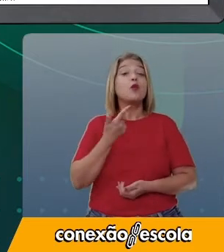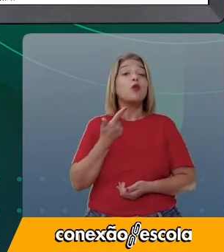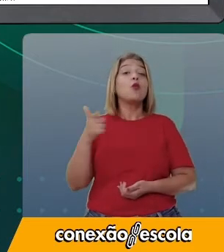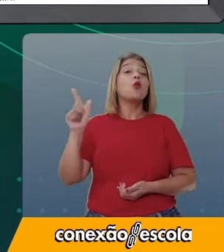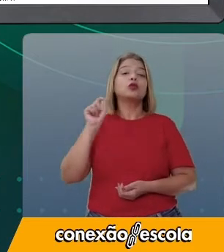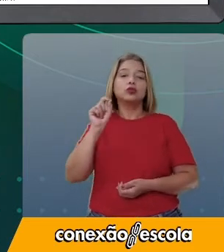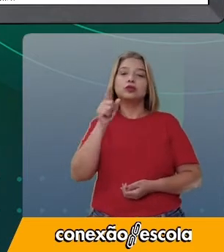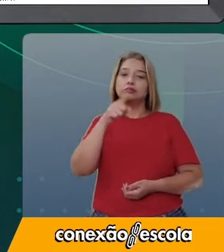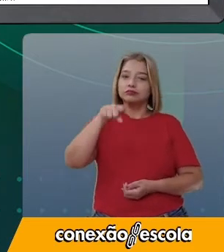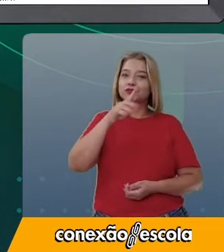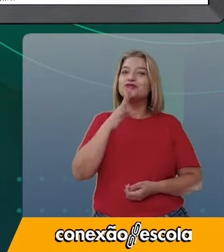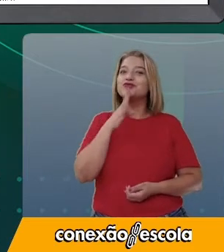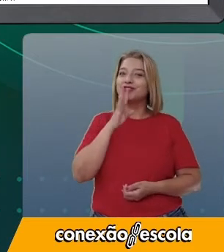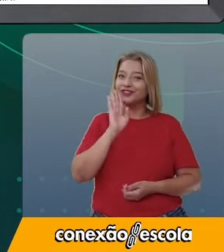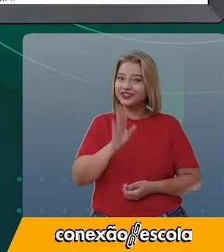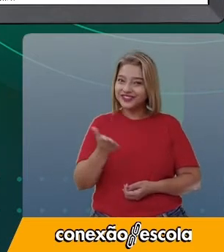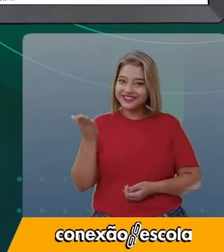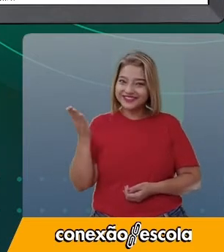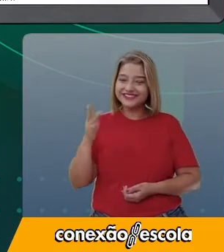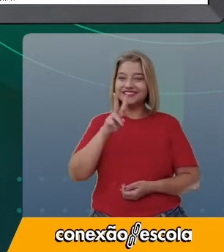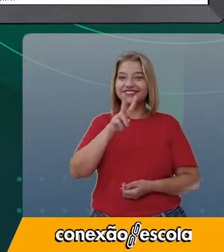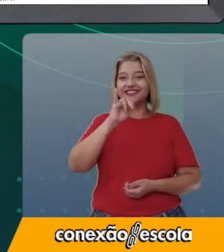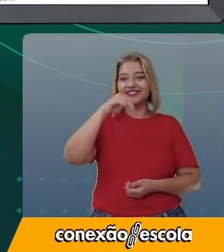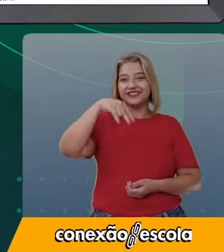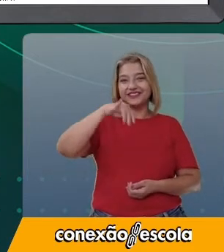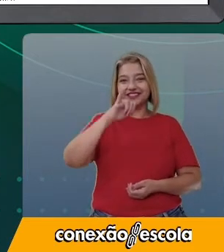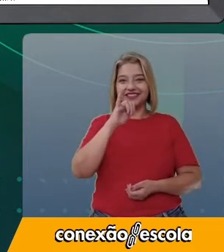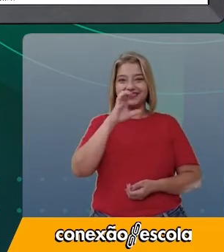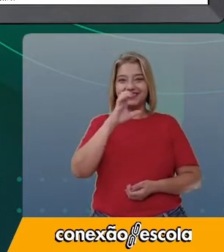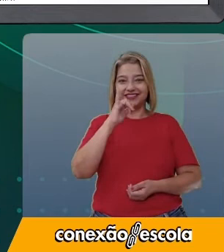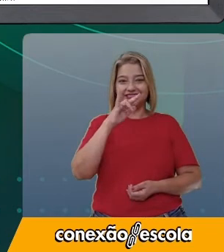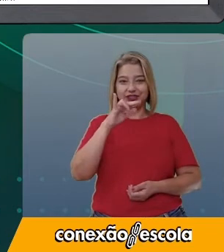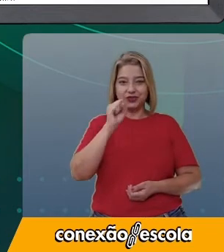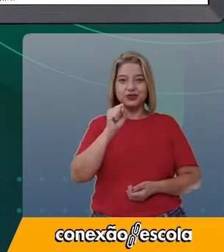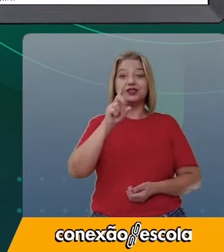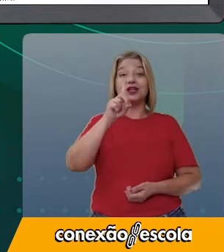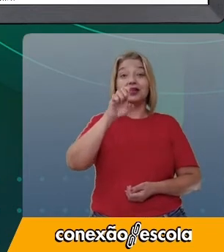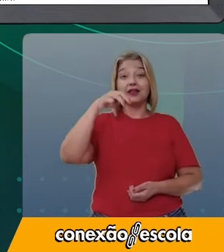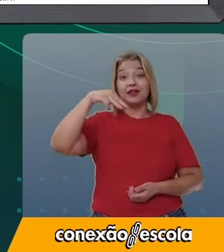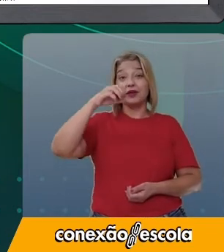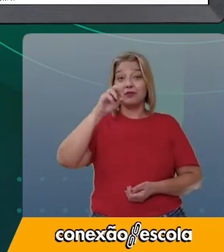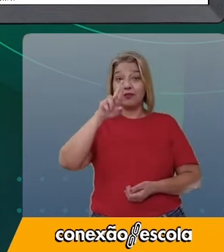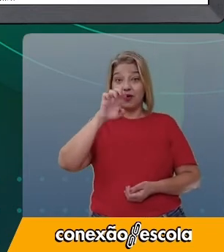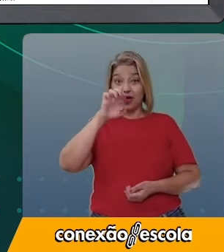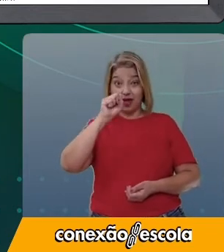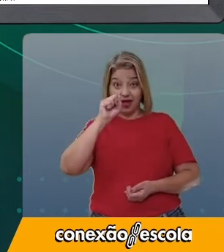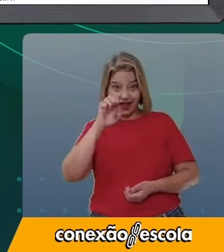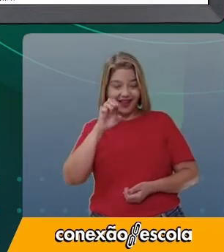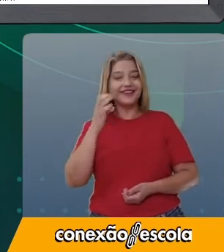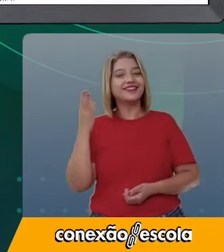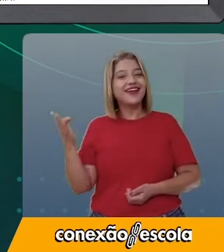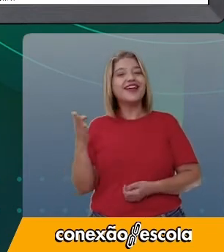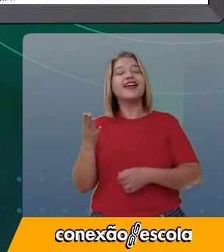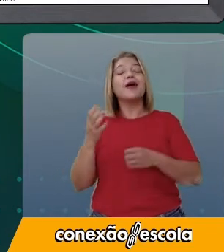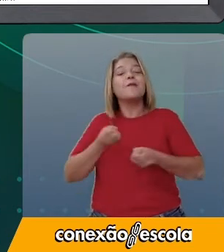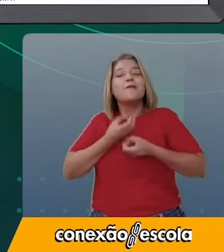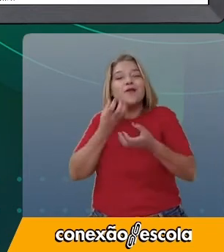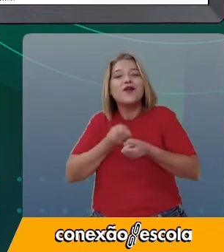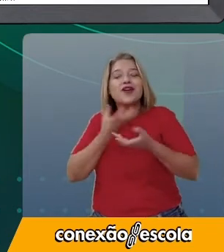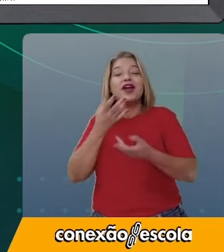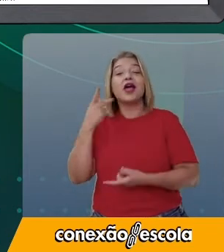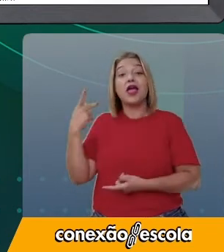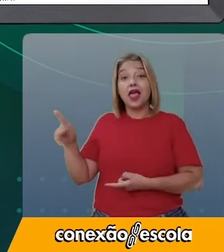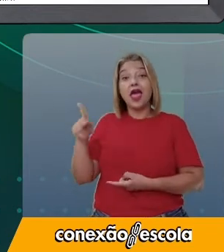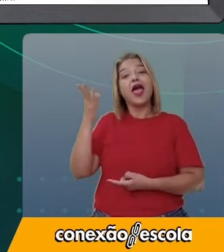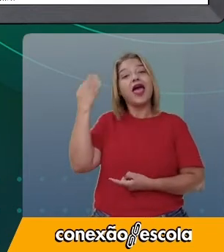a gente já viu aqui, Vinícius de Moraes, o poetinha. O apelido dele